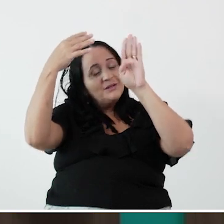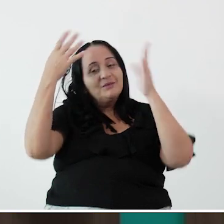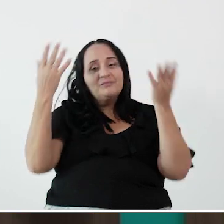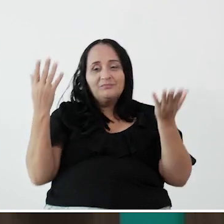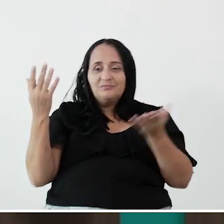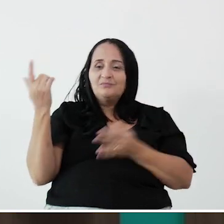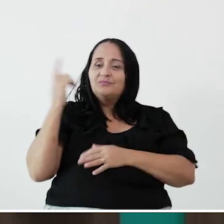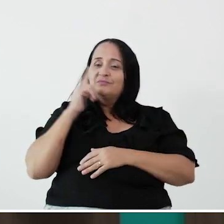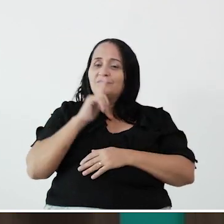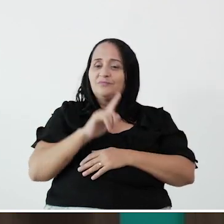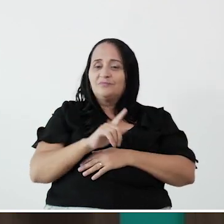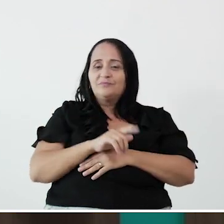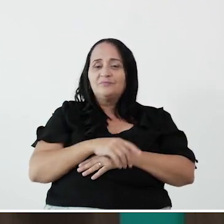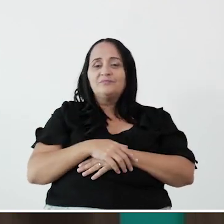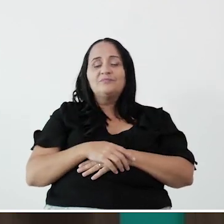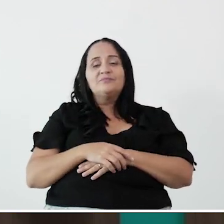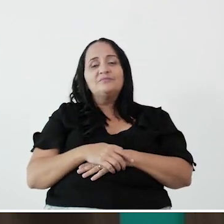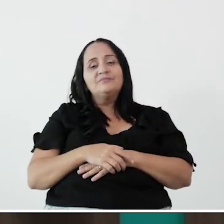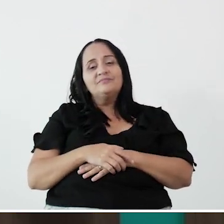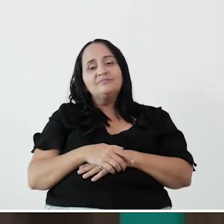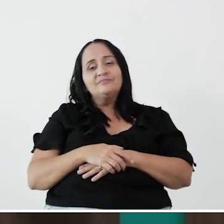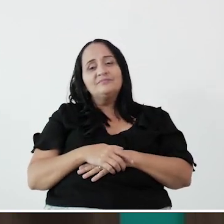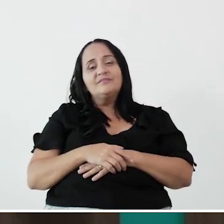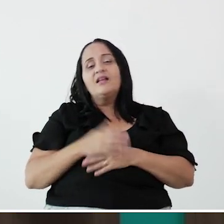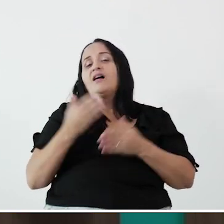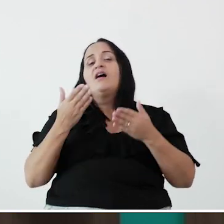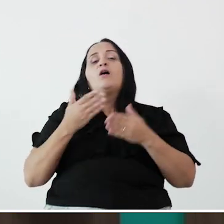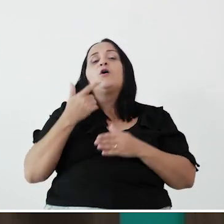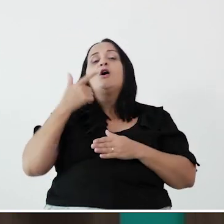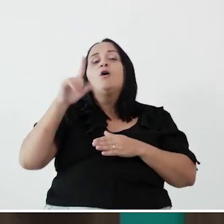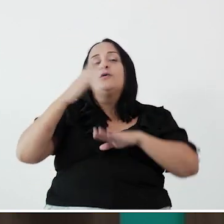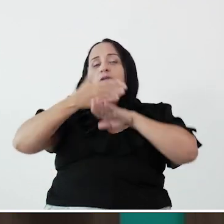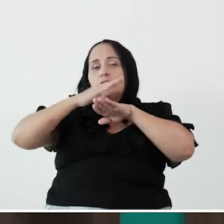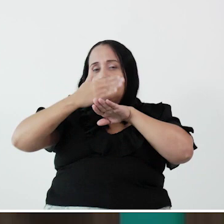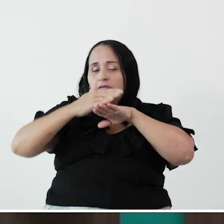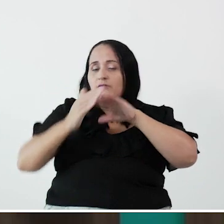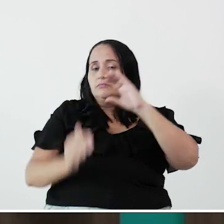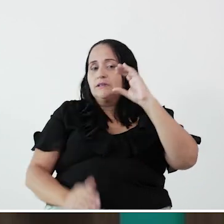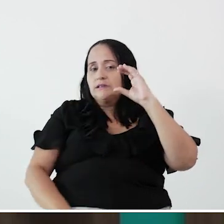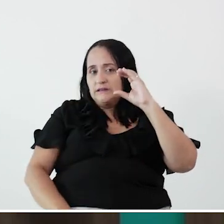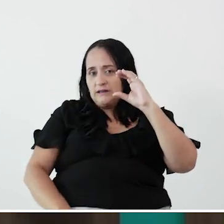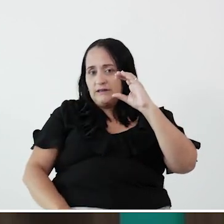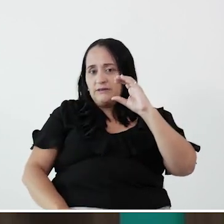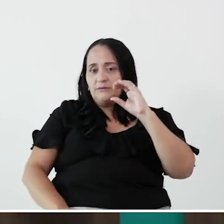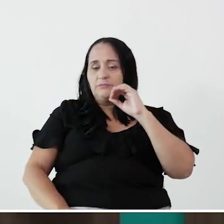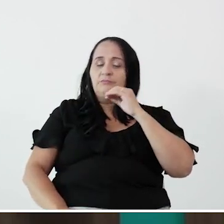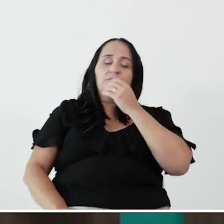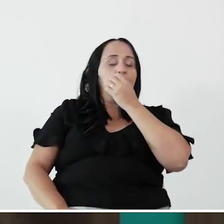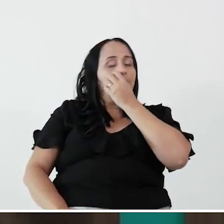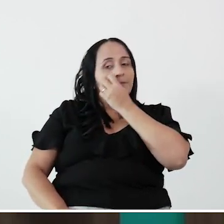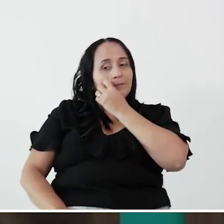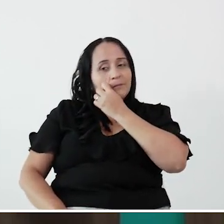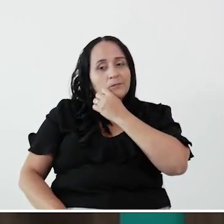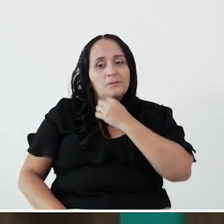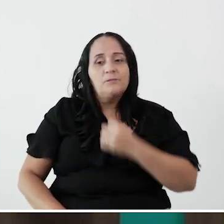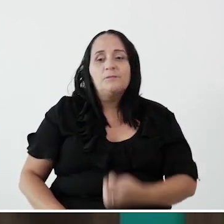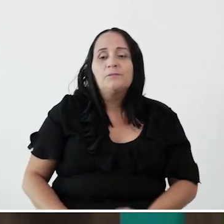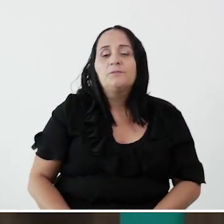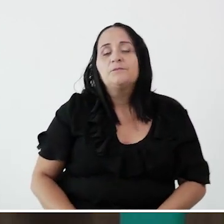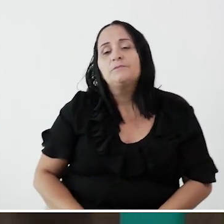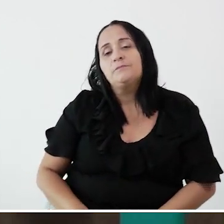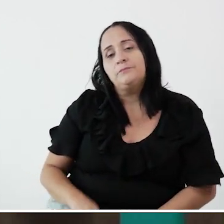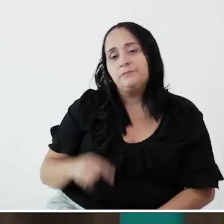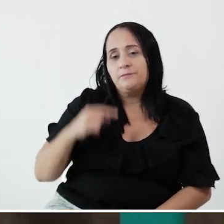coordenadas -3 e -5. Como ficaria? Para x